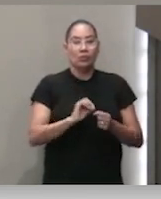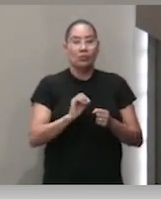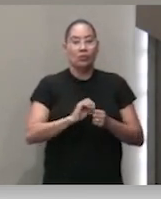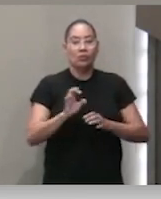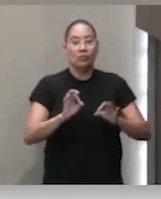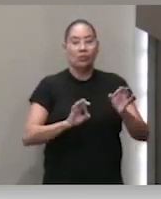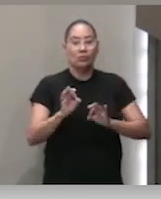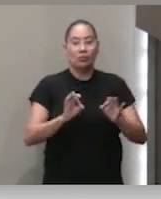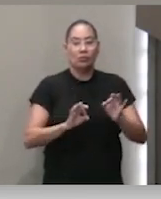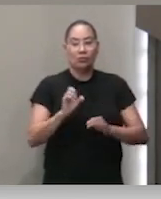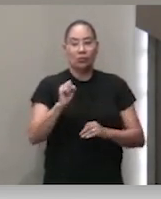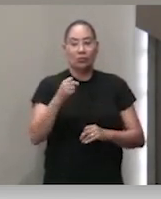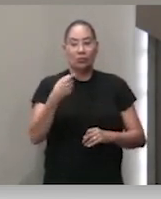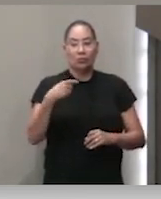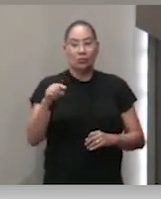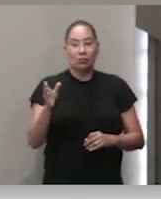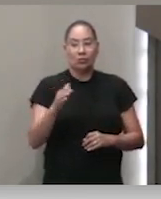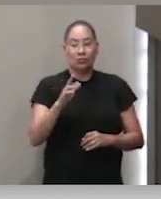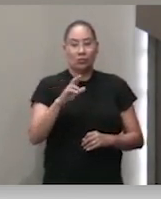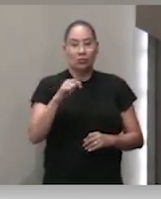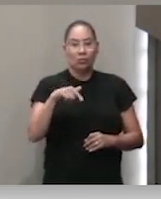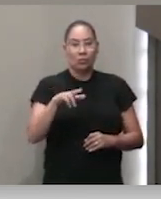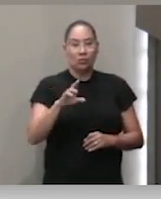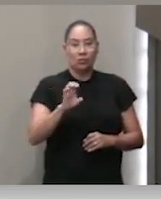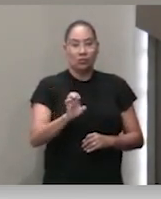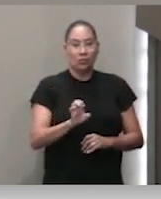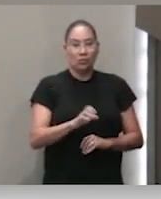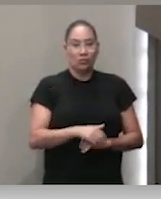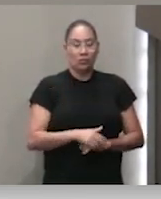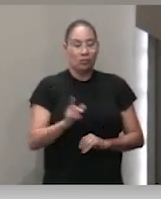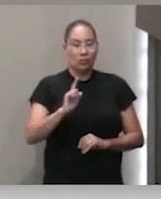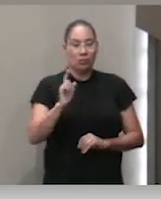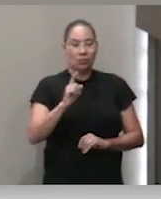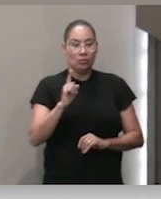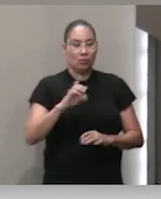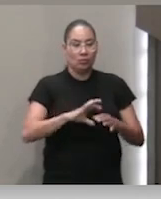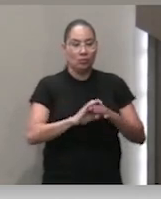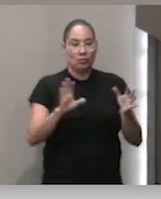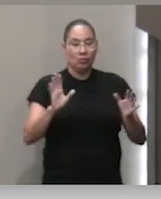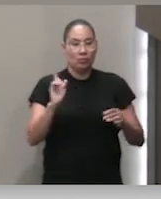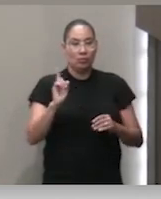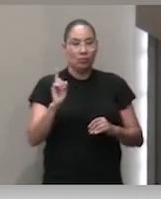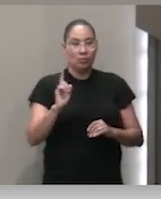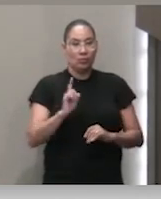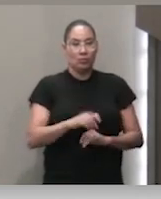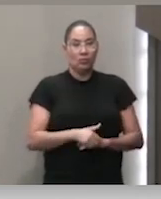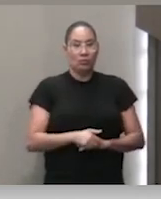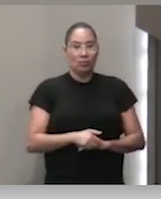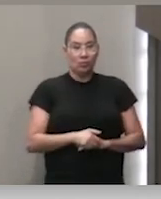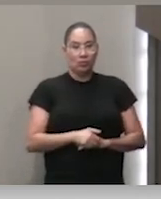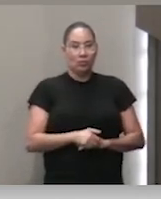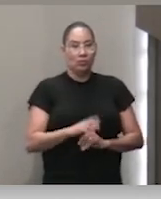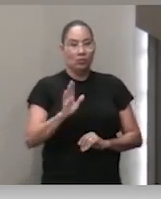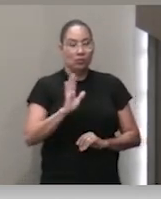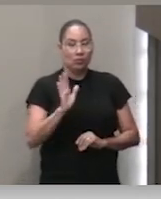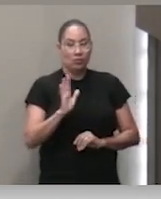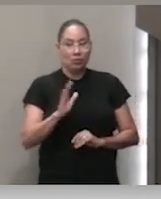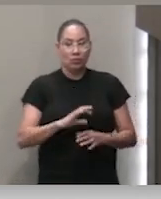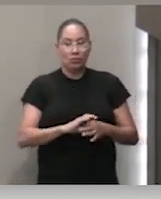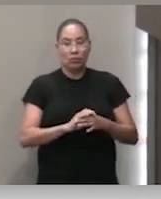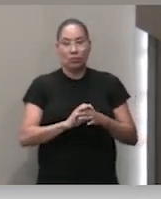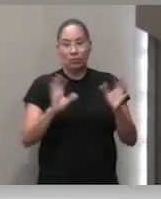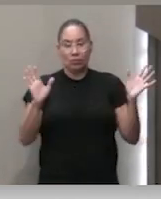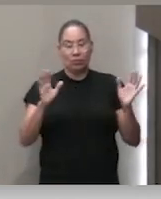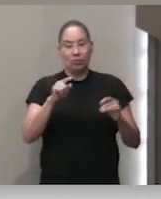então ninguém estava ali faltando. Eu não lhe cedo a parte agora, eu não lhe cedo a parte. Não fale verdade. Vereador, eu não lhe cedi a parte. Não, o